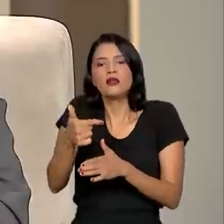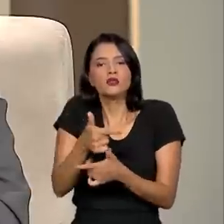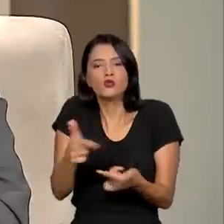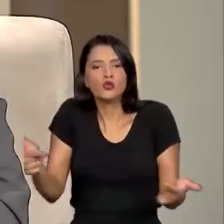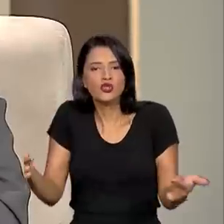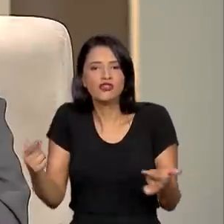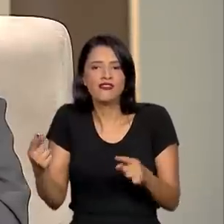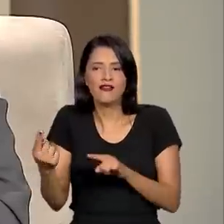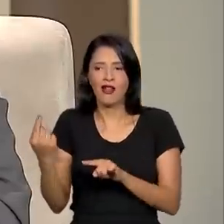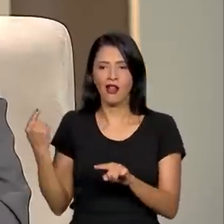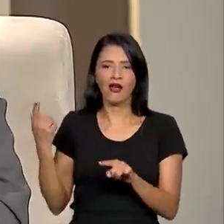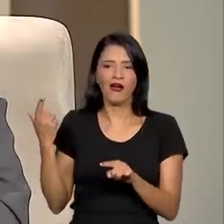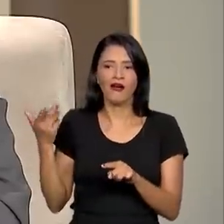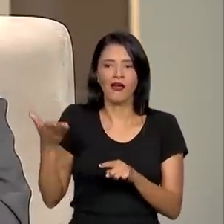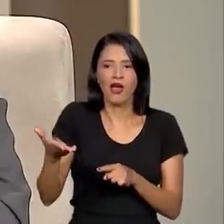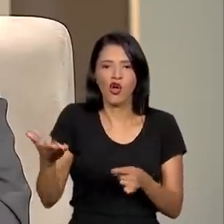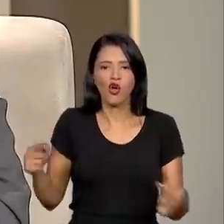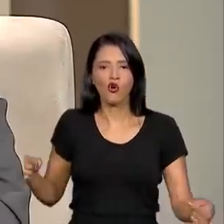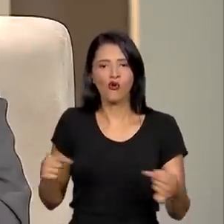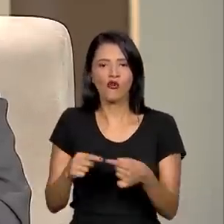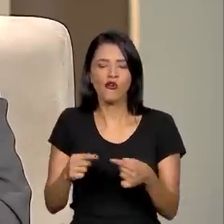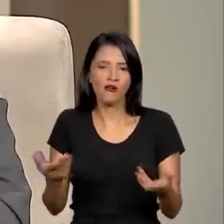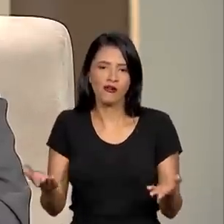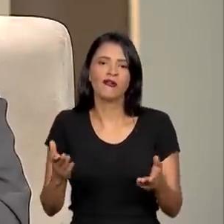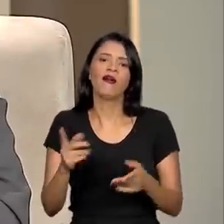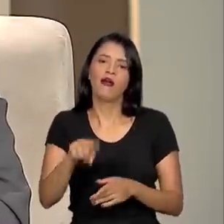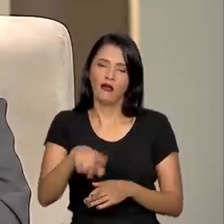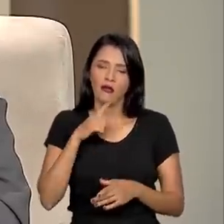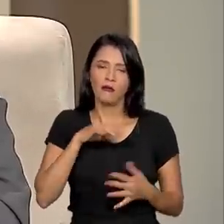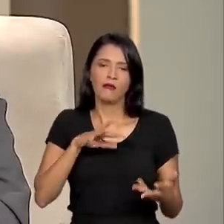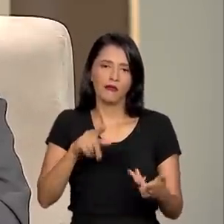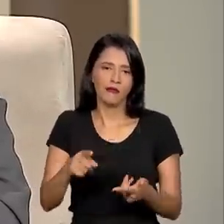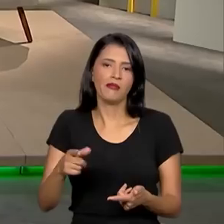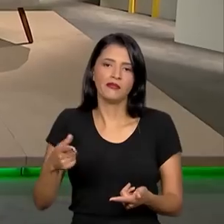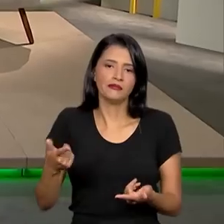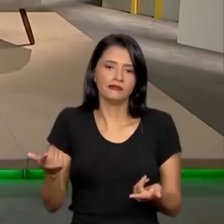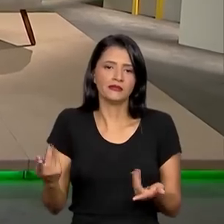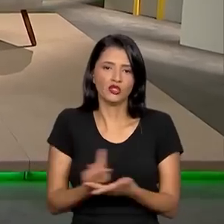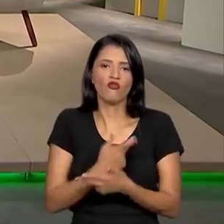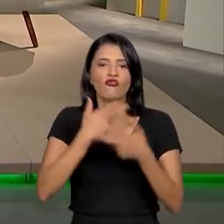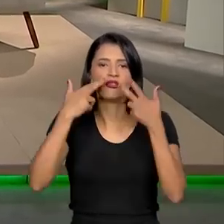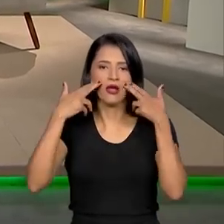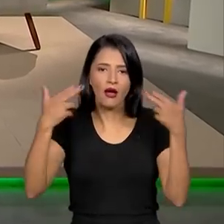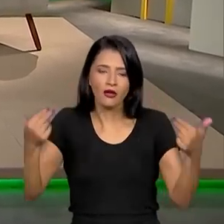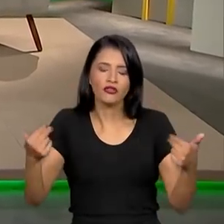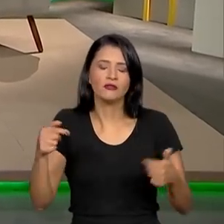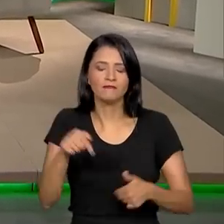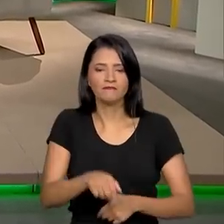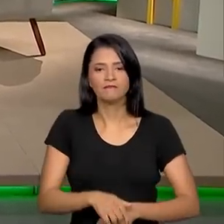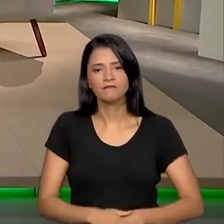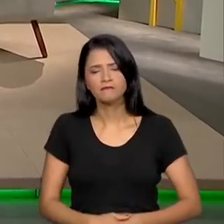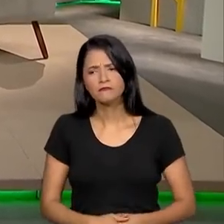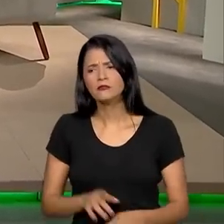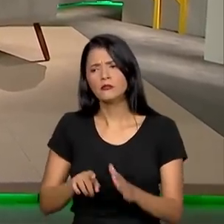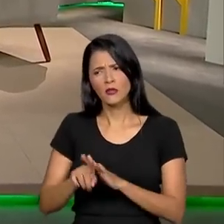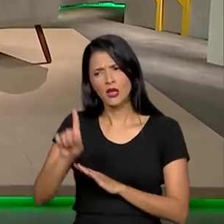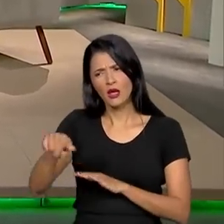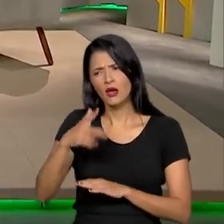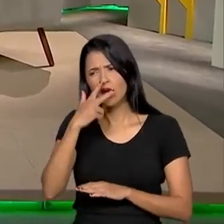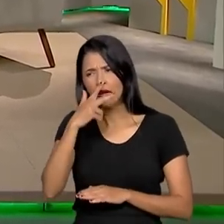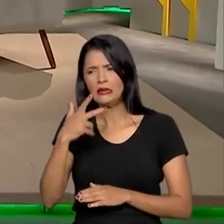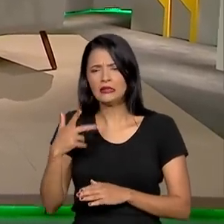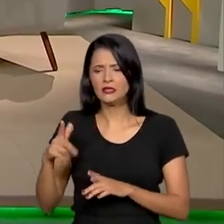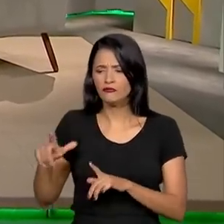foram concebidas. É um universo maravilhoso e veio para ficar. E o senhor acha que essa questão da digitalização